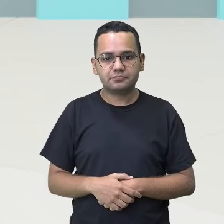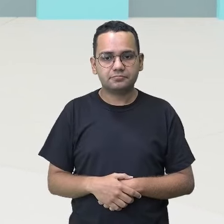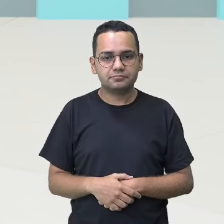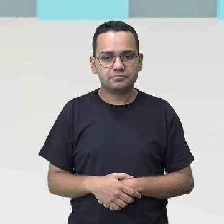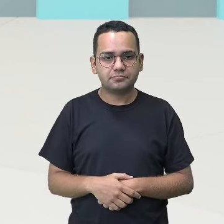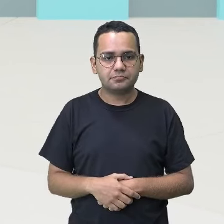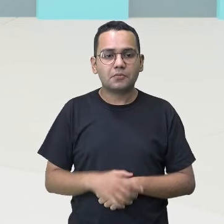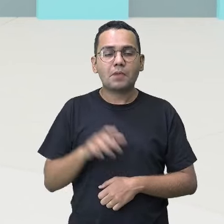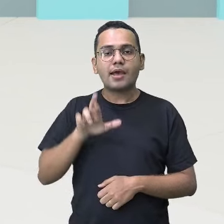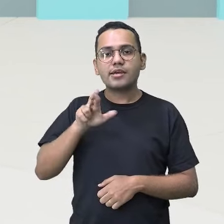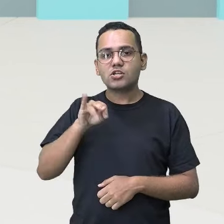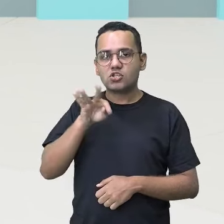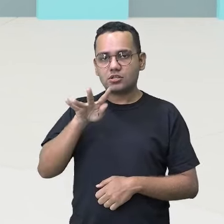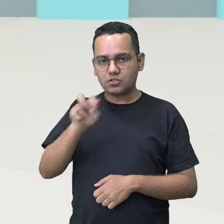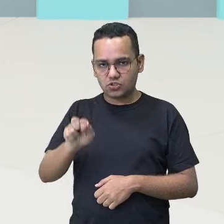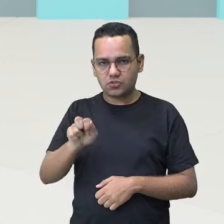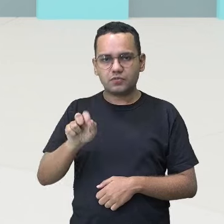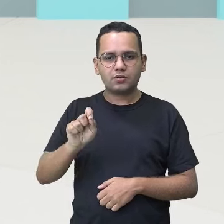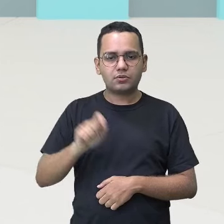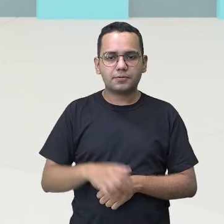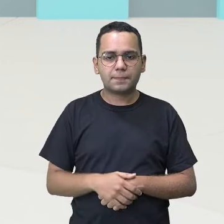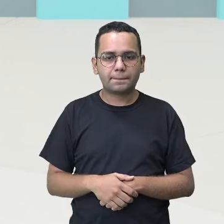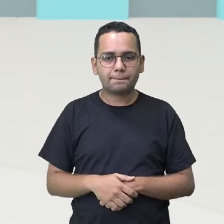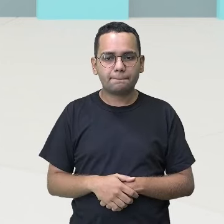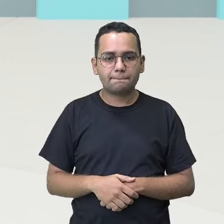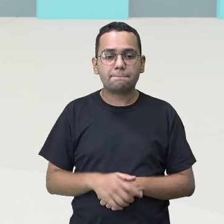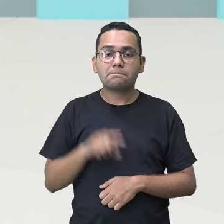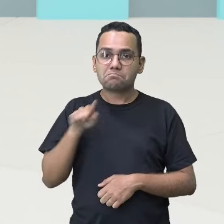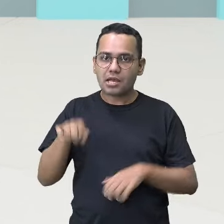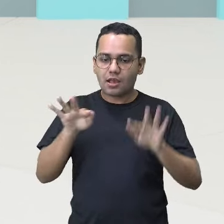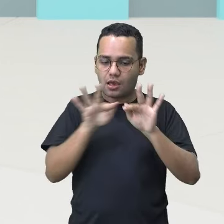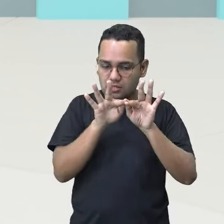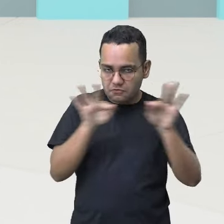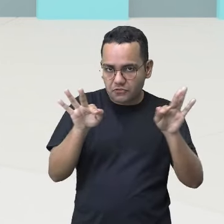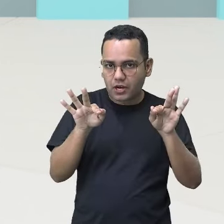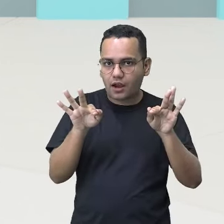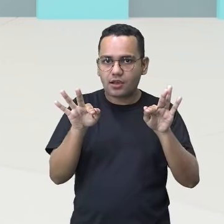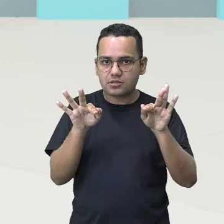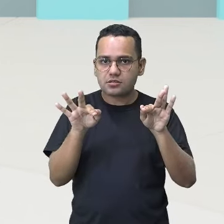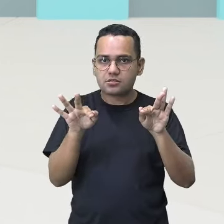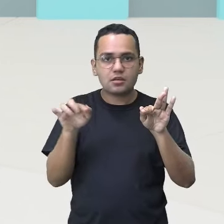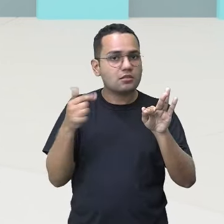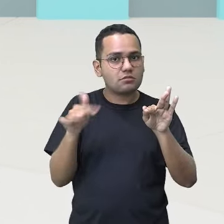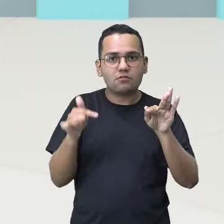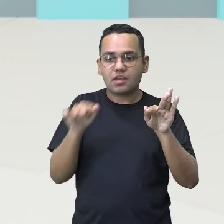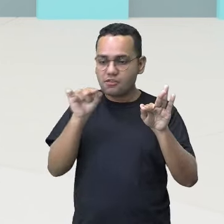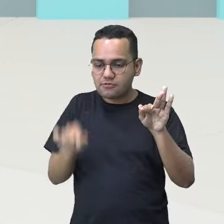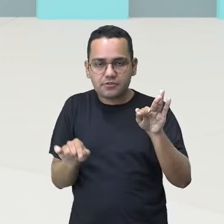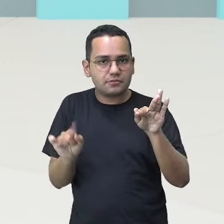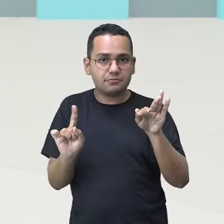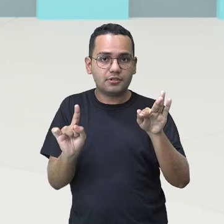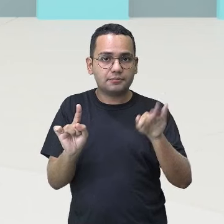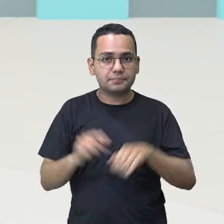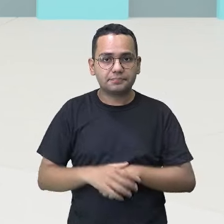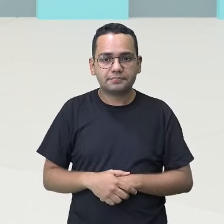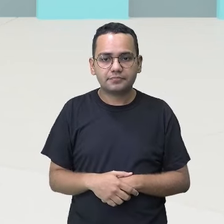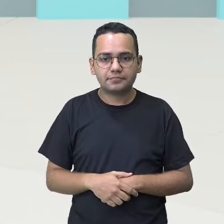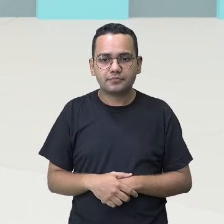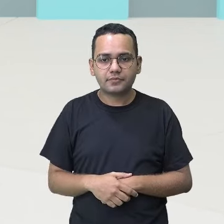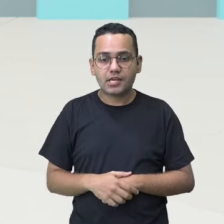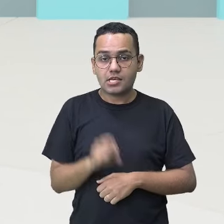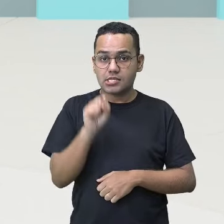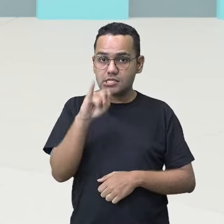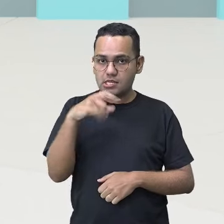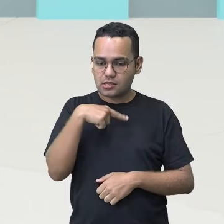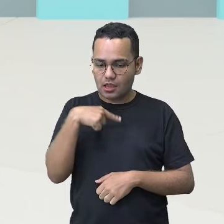orações restritivas a gente diz assim olha essas orações não vê com vírgula Porque a partir do momento que vier